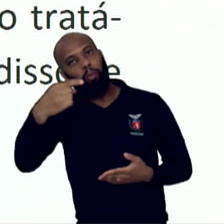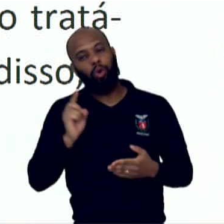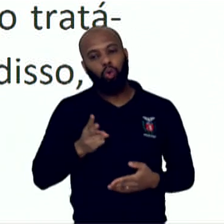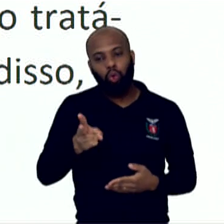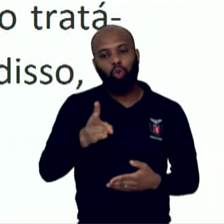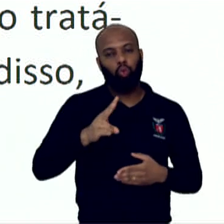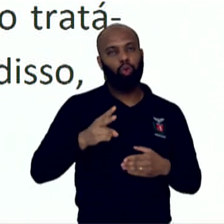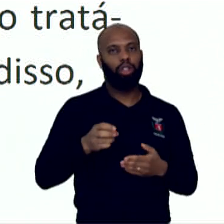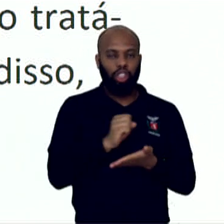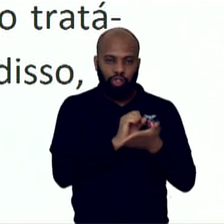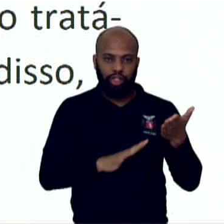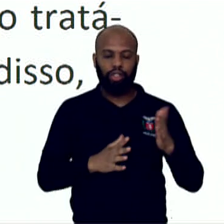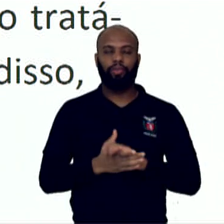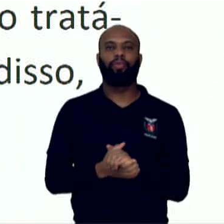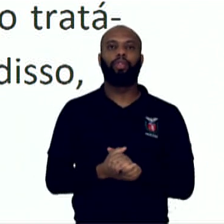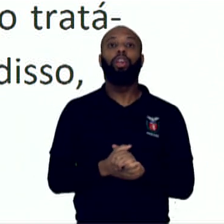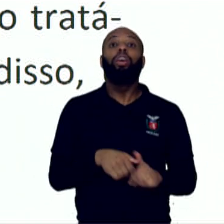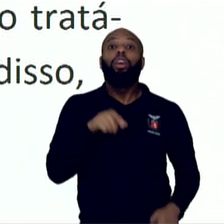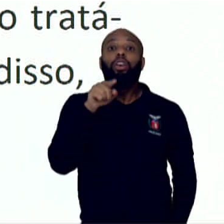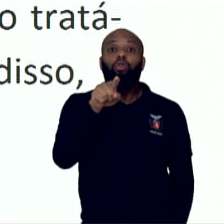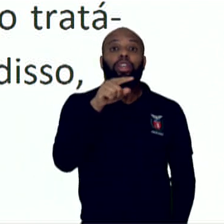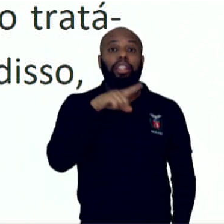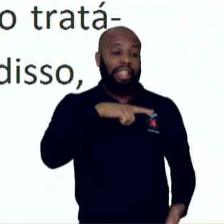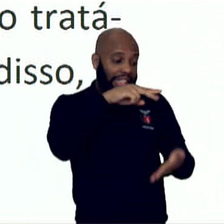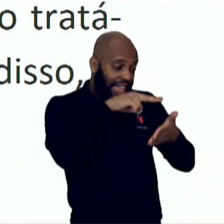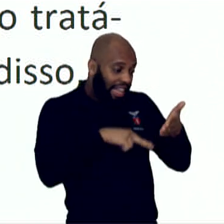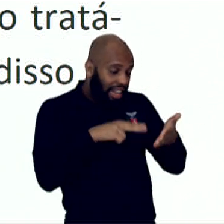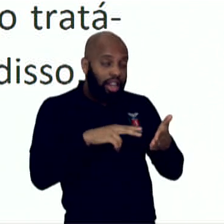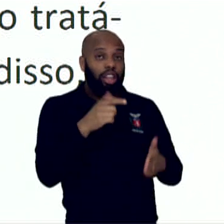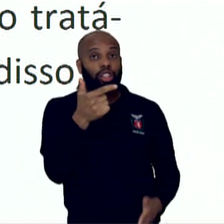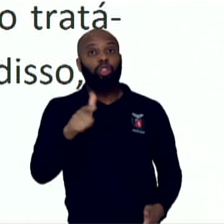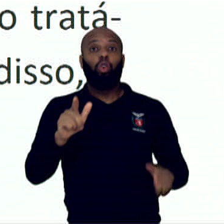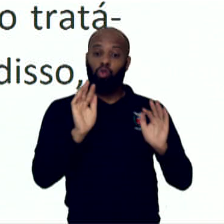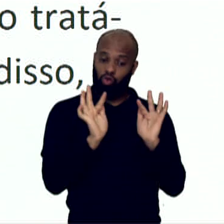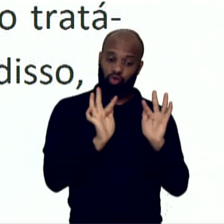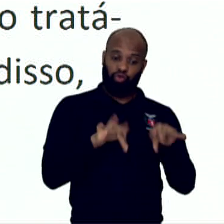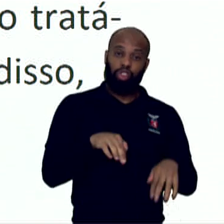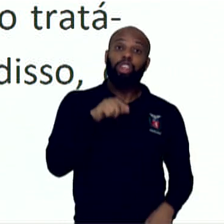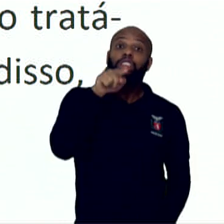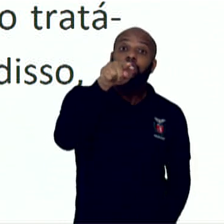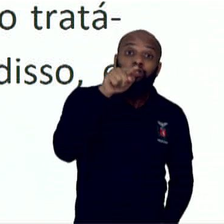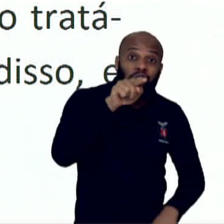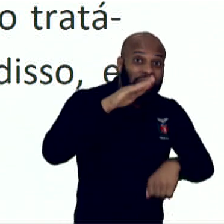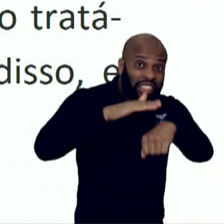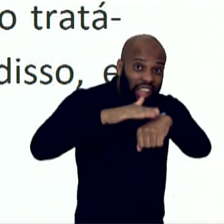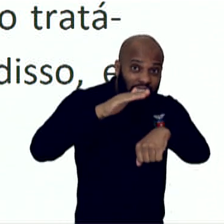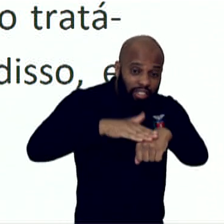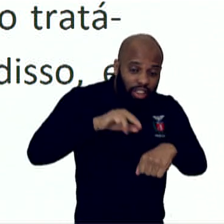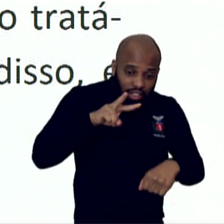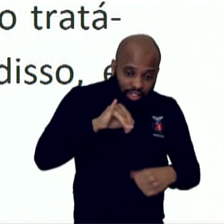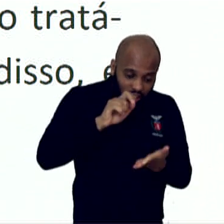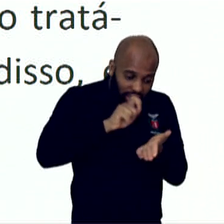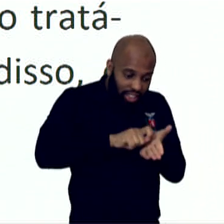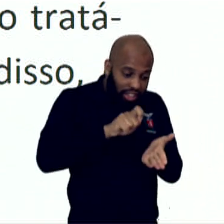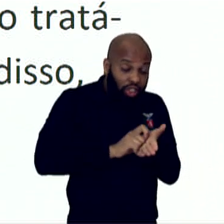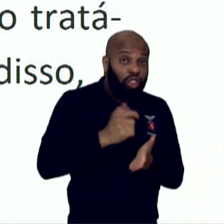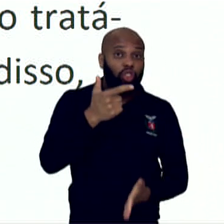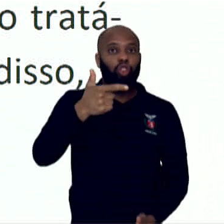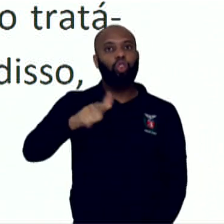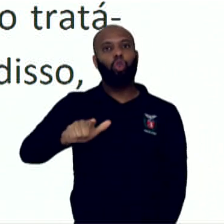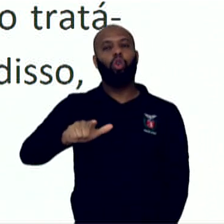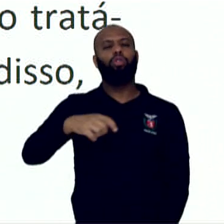como tarefinha. Você vai reler o final e você vai reescrevê-lo, deixando